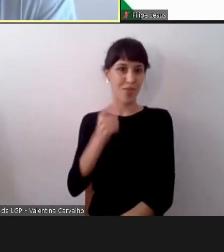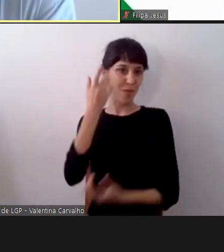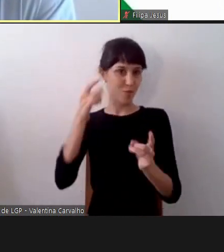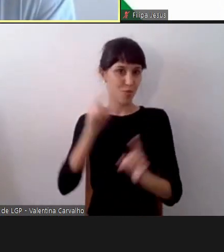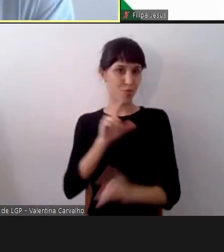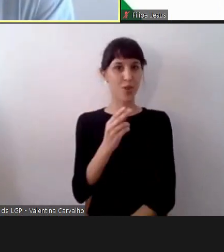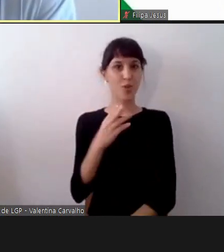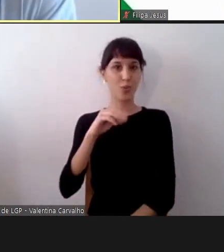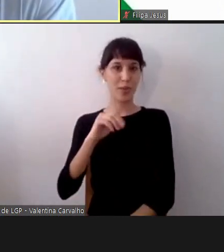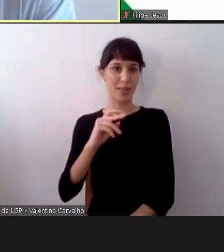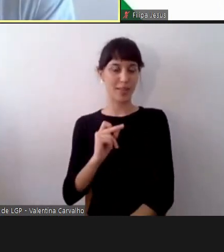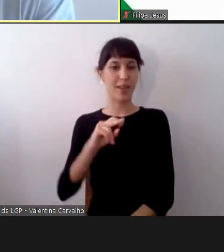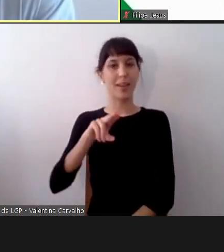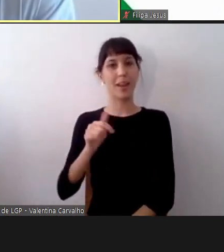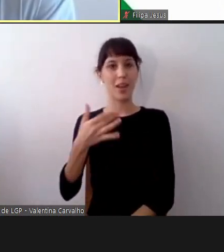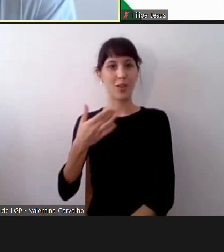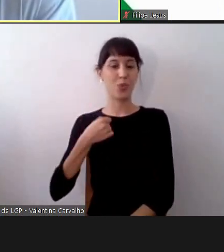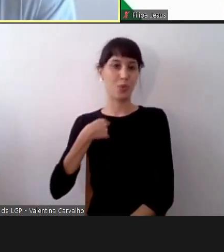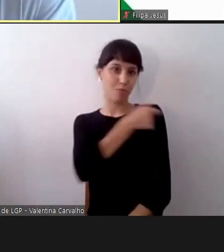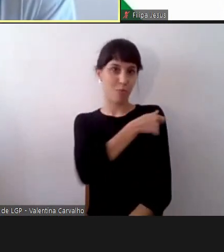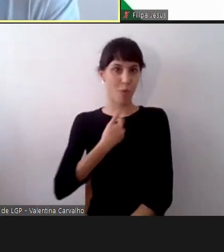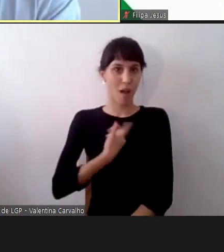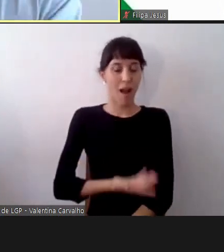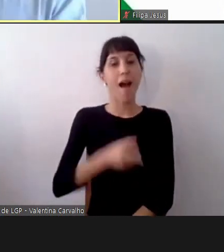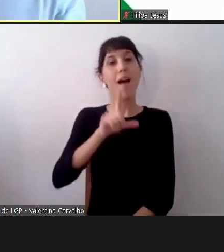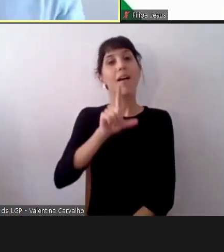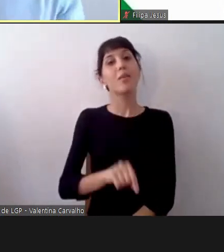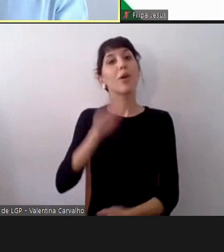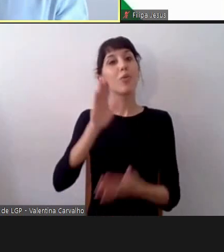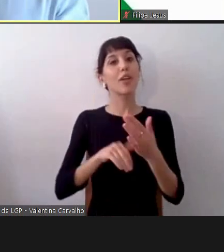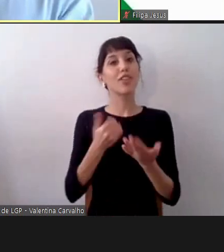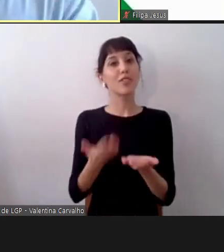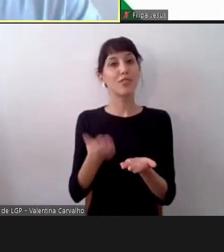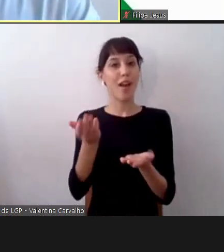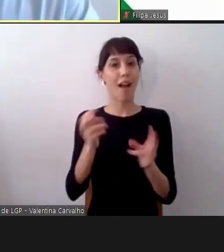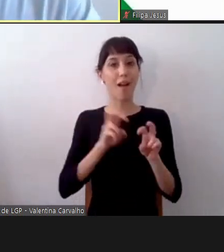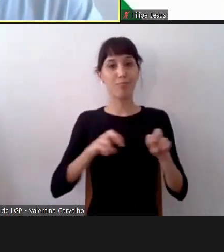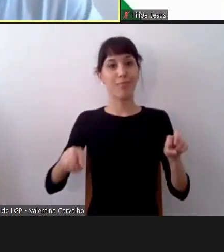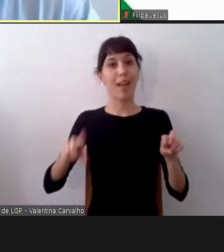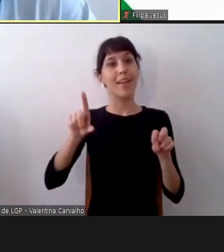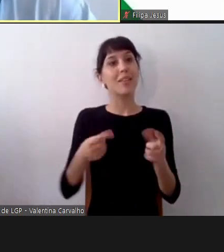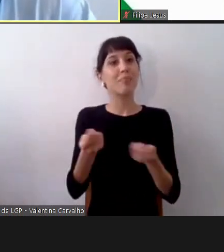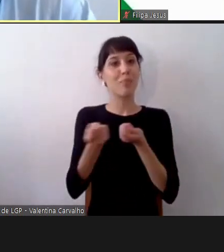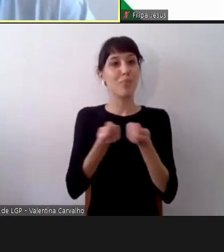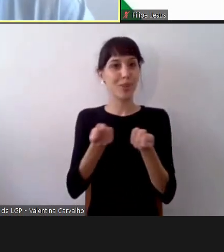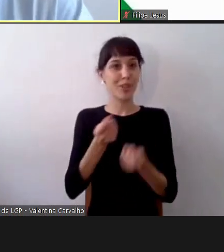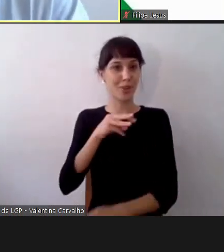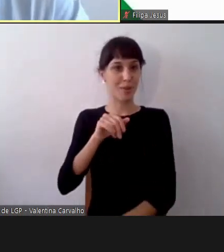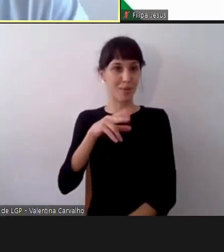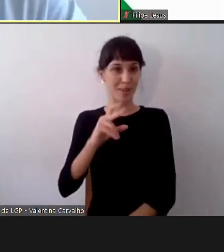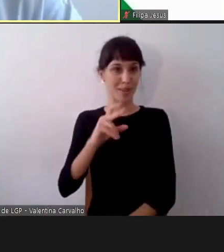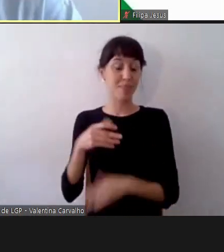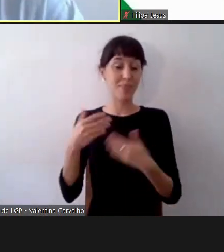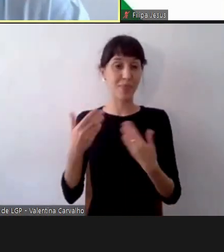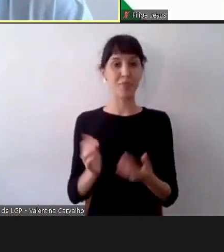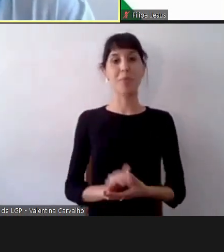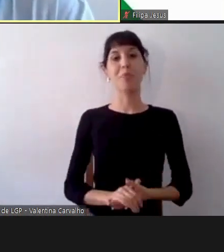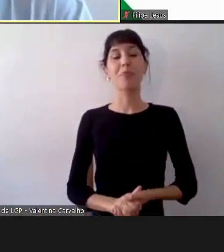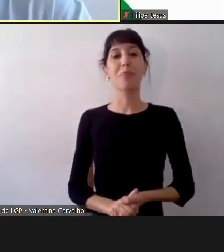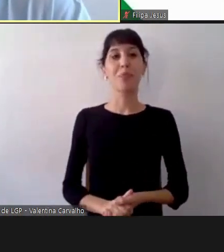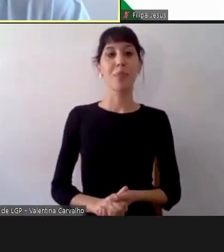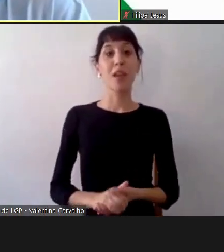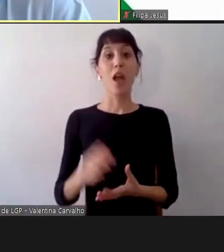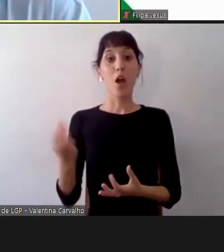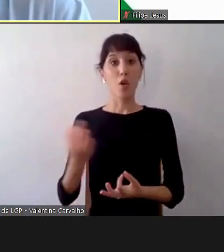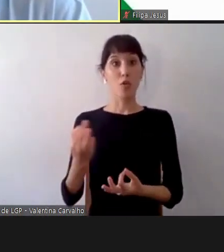corporizar este convite. Também aos meus colegas de painel e à moderadora, a Maria Potes Barba. Enfim, eu acho que a intervenção da